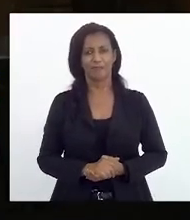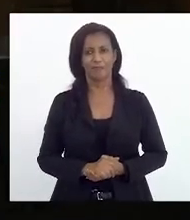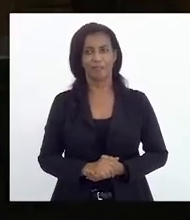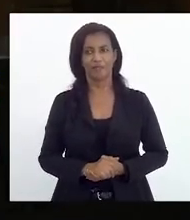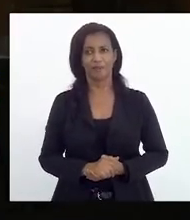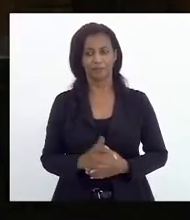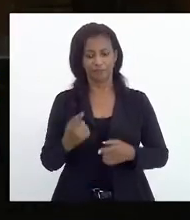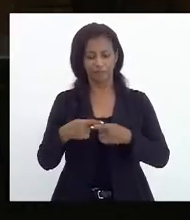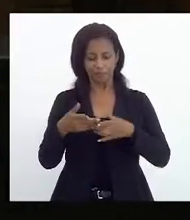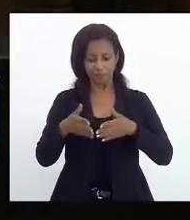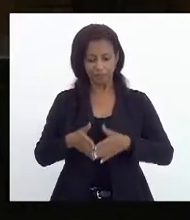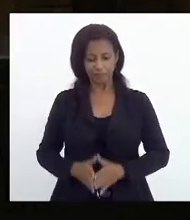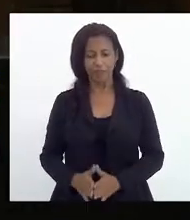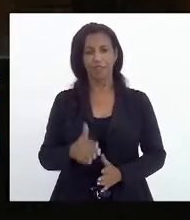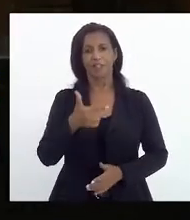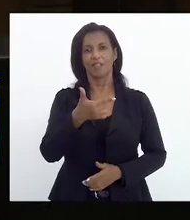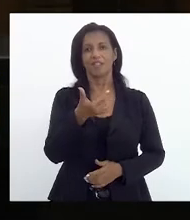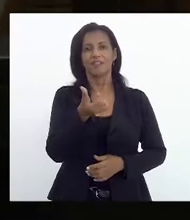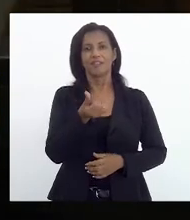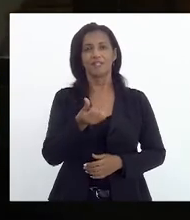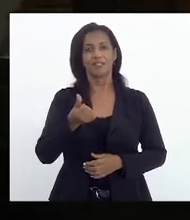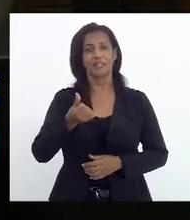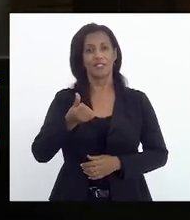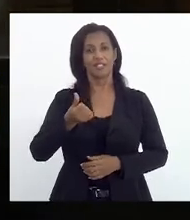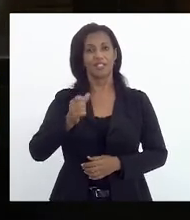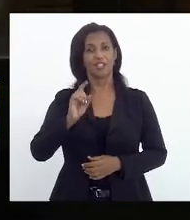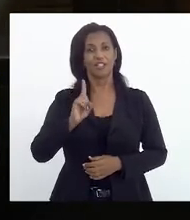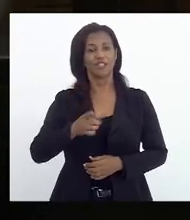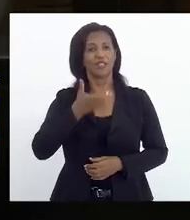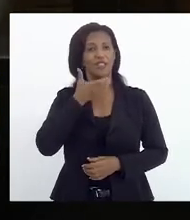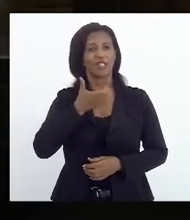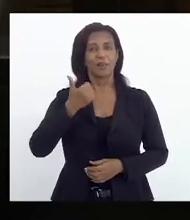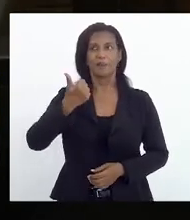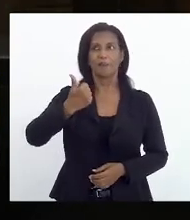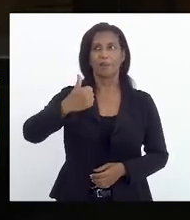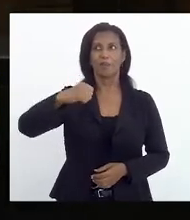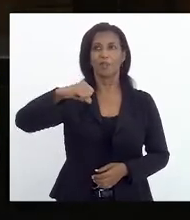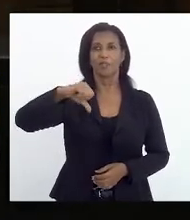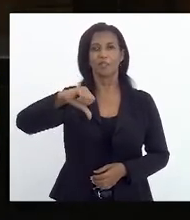é porque eu nasci em 26 12 de